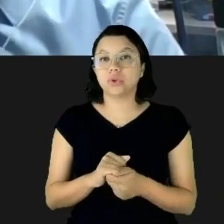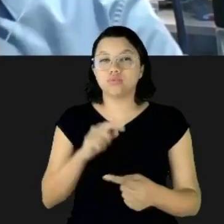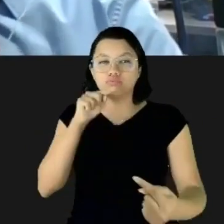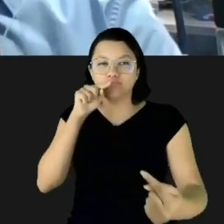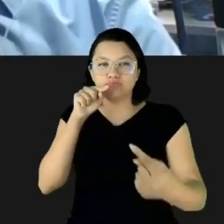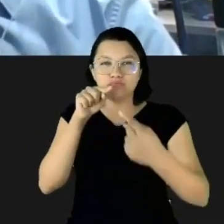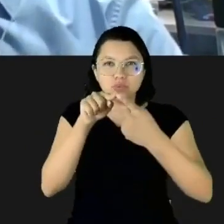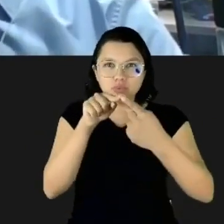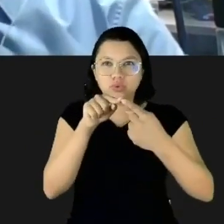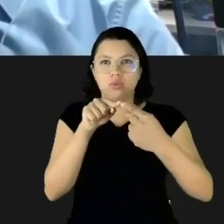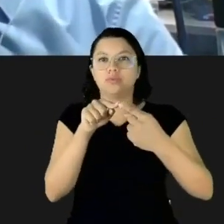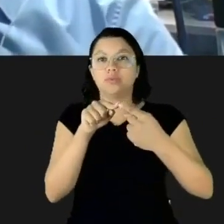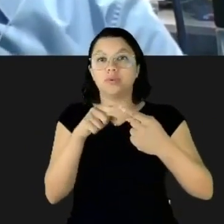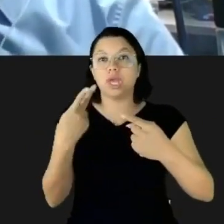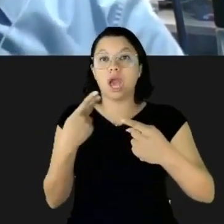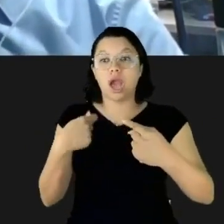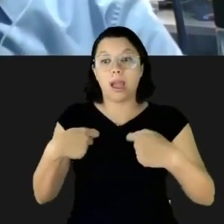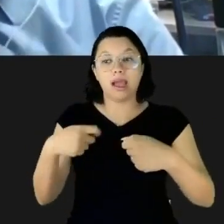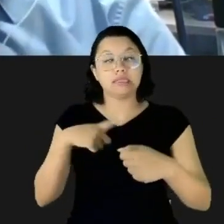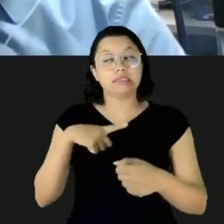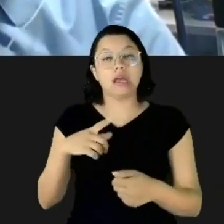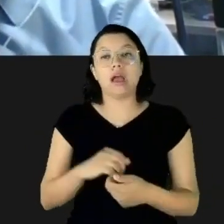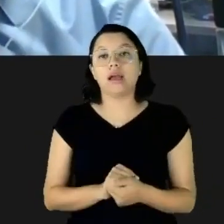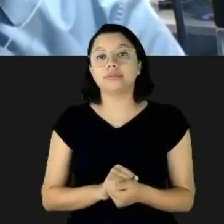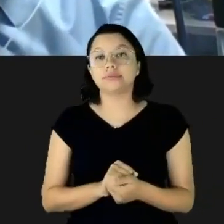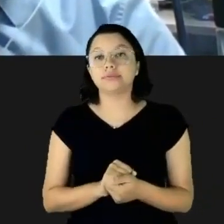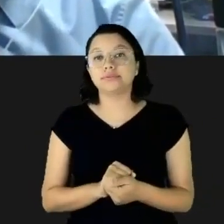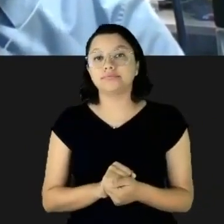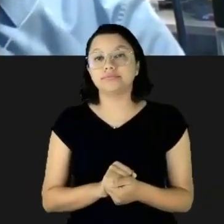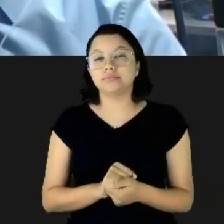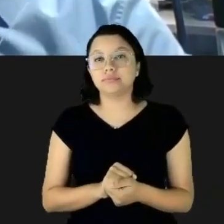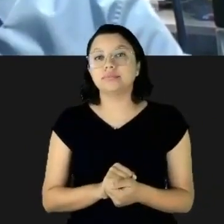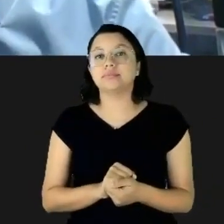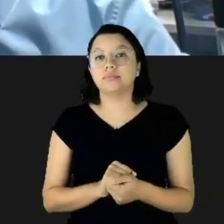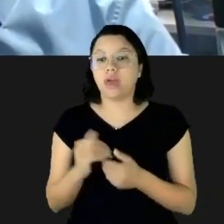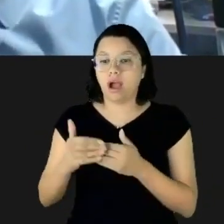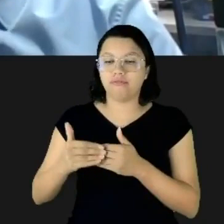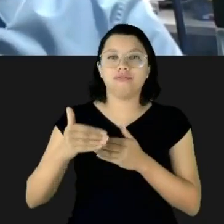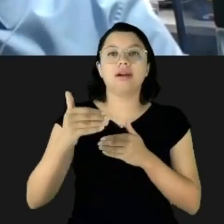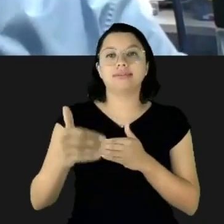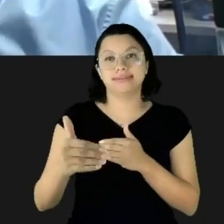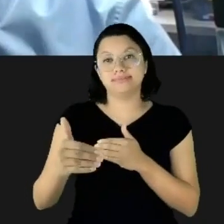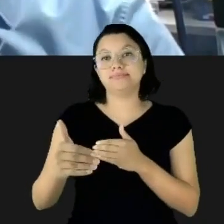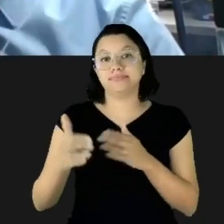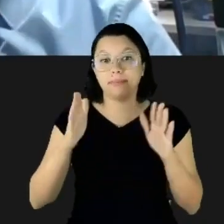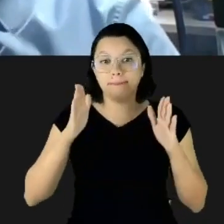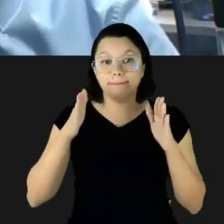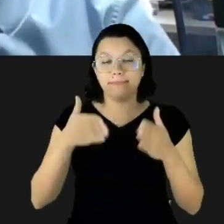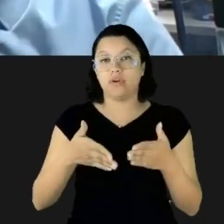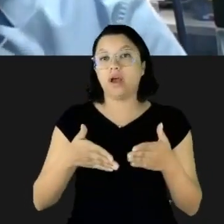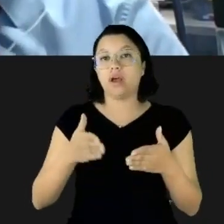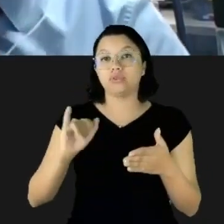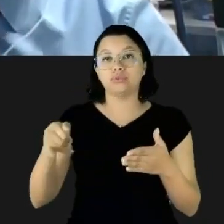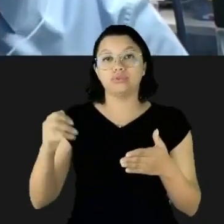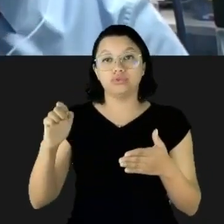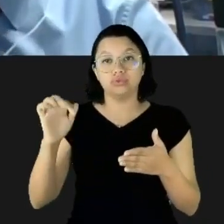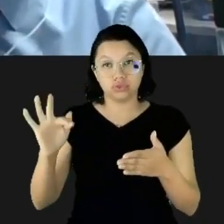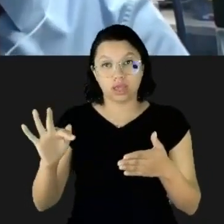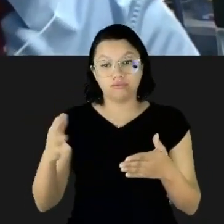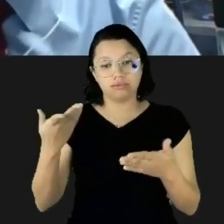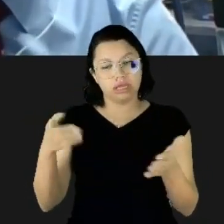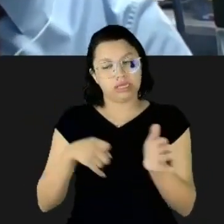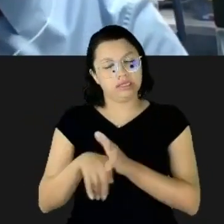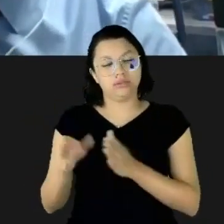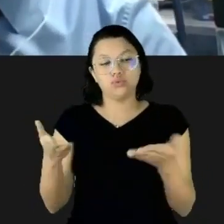objetividade que a gente precisa ter para avançar, principalmente no GF, que é a questão hoje aqui, o GF